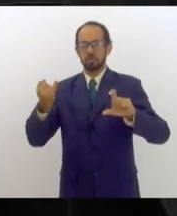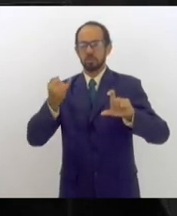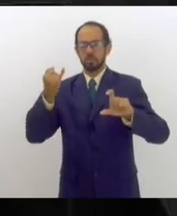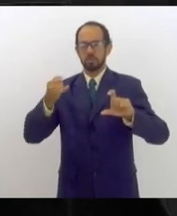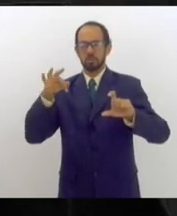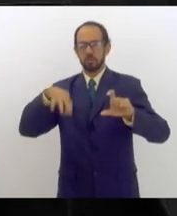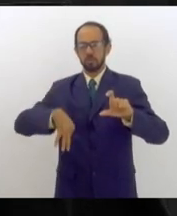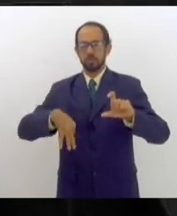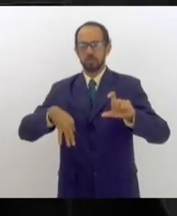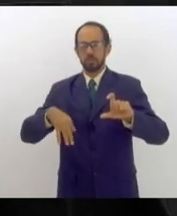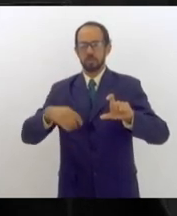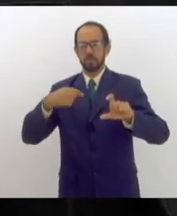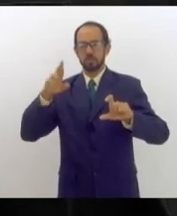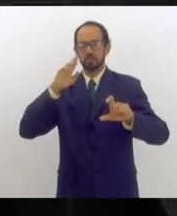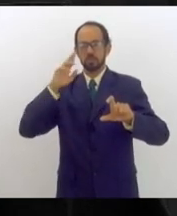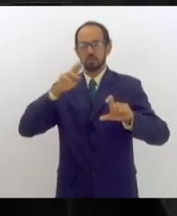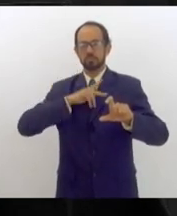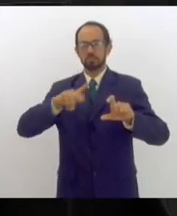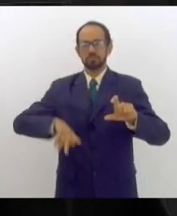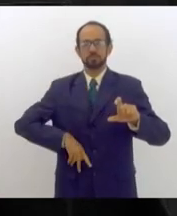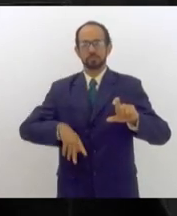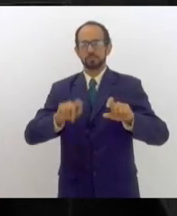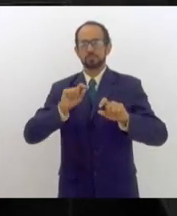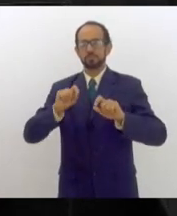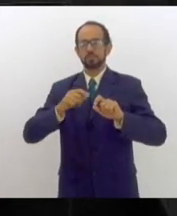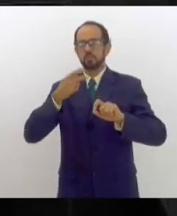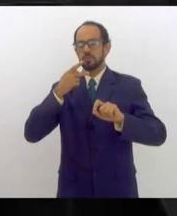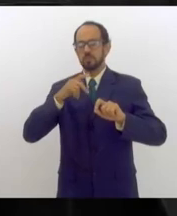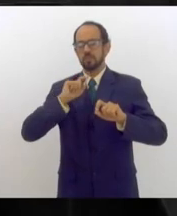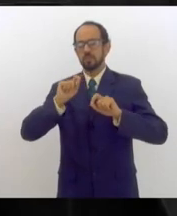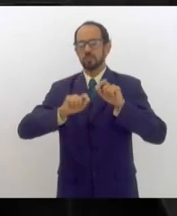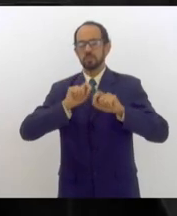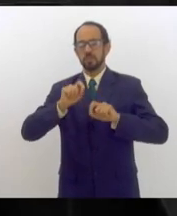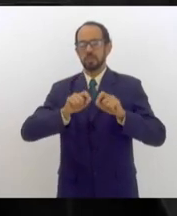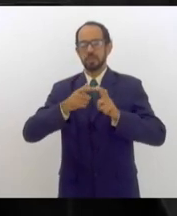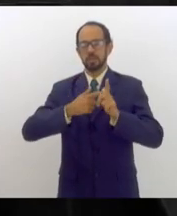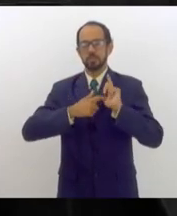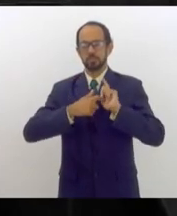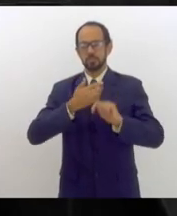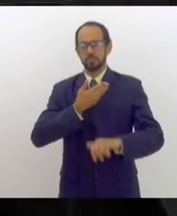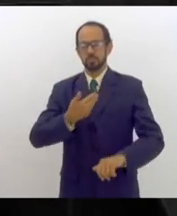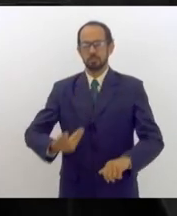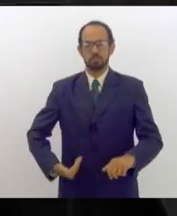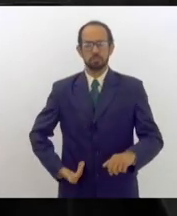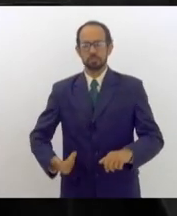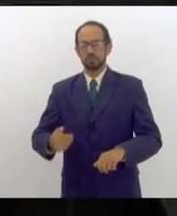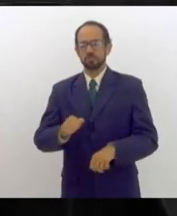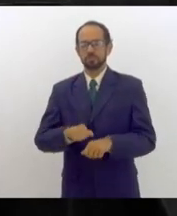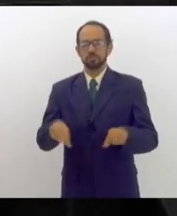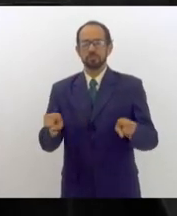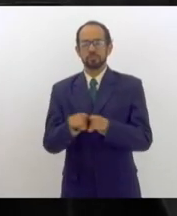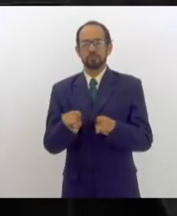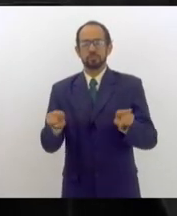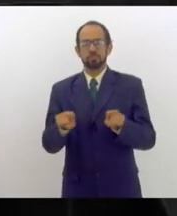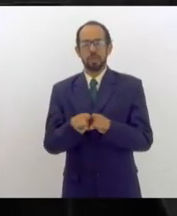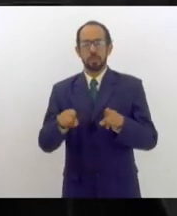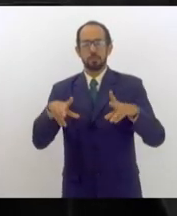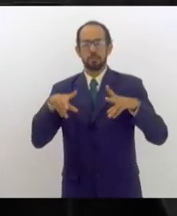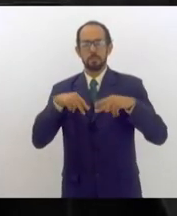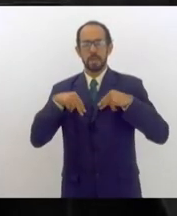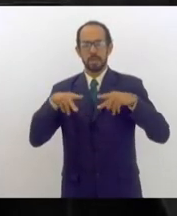fechar aqui que diz o seguinte a dívida pública Também merece